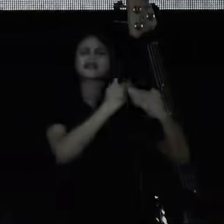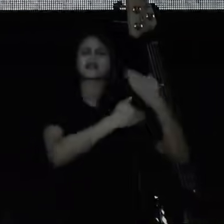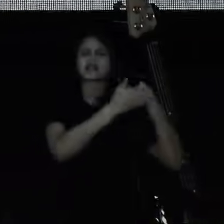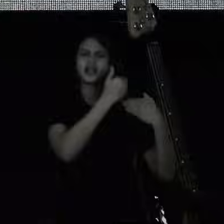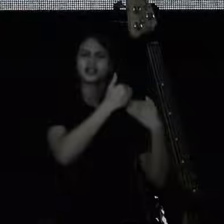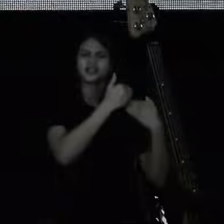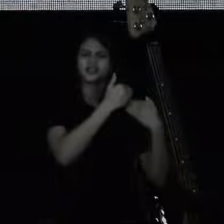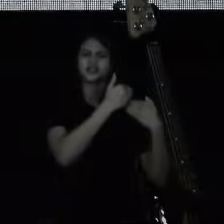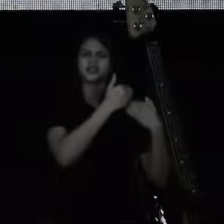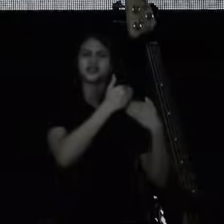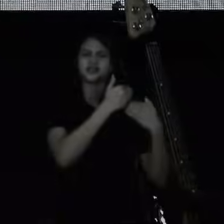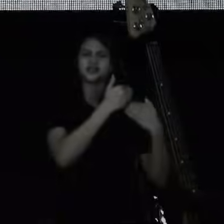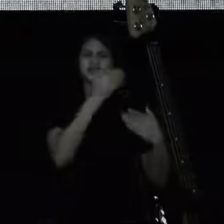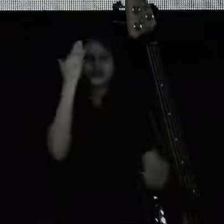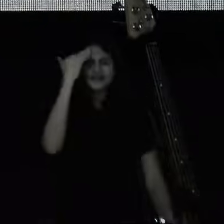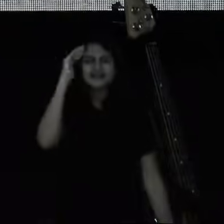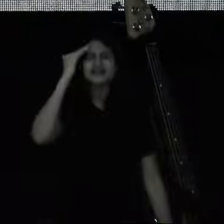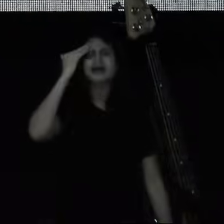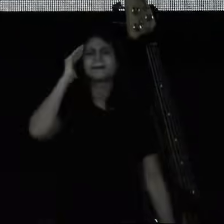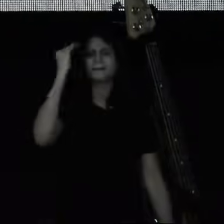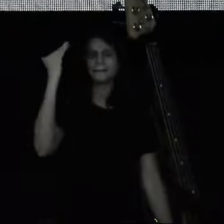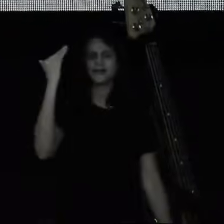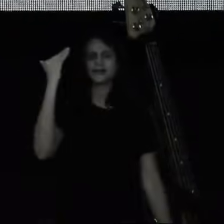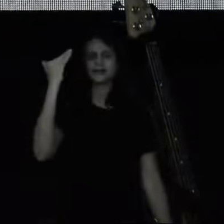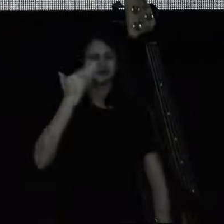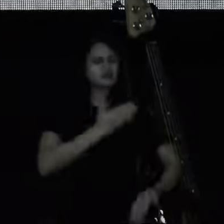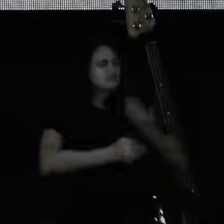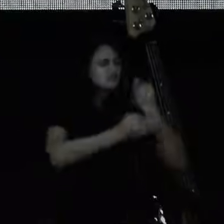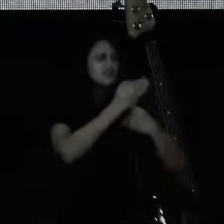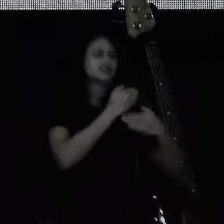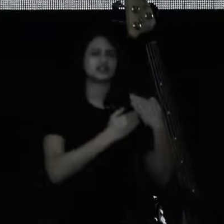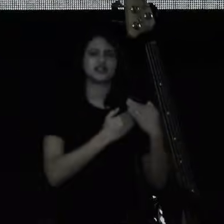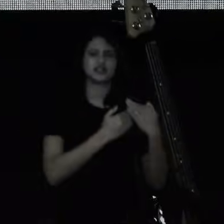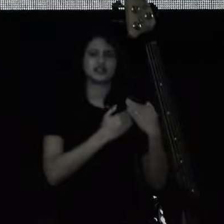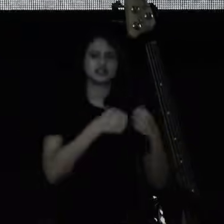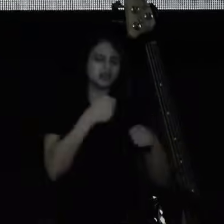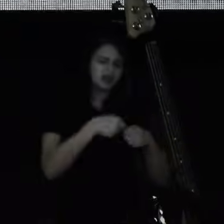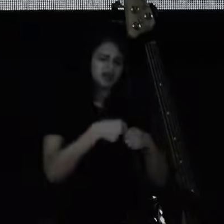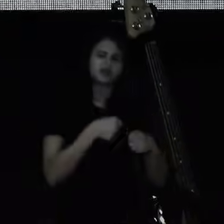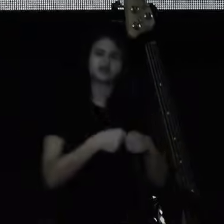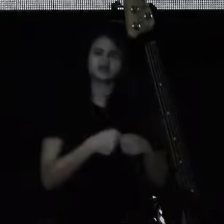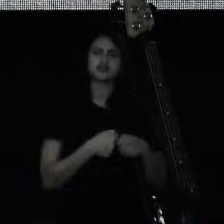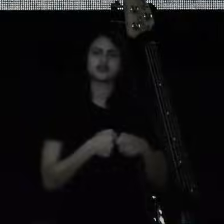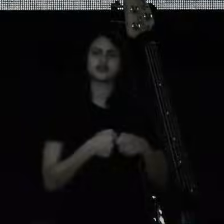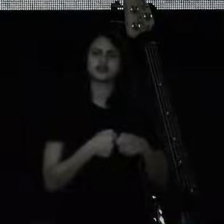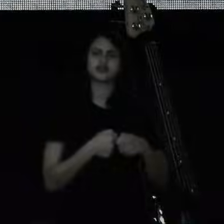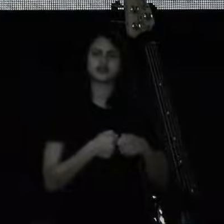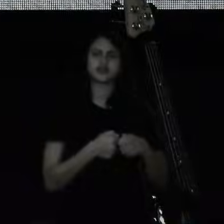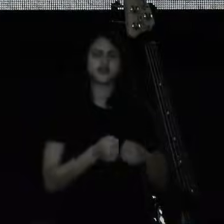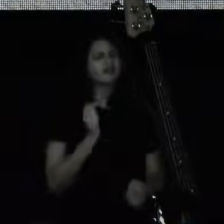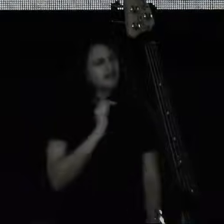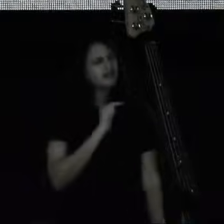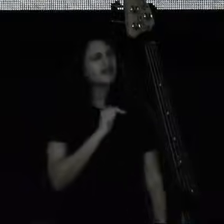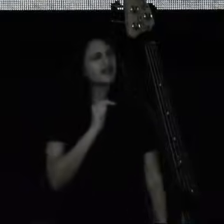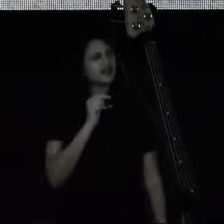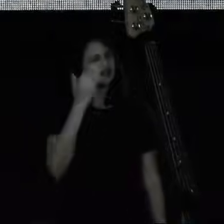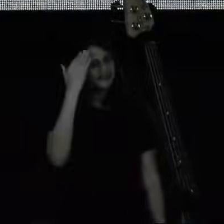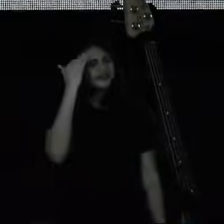tem que identificar o que foi que aconteceu. Ele identificou e não ficou